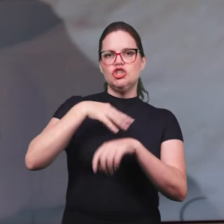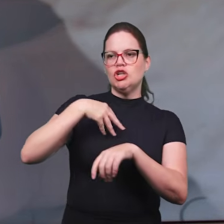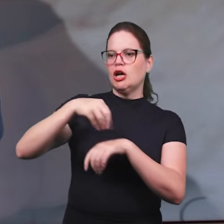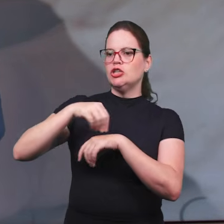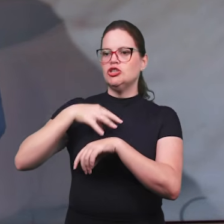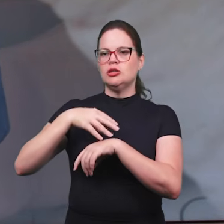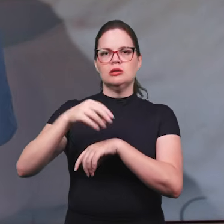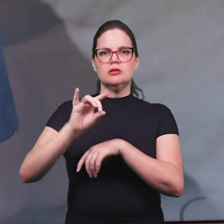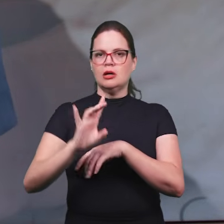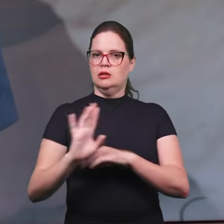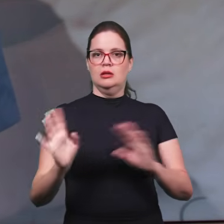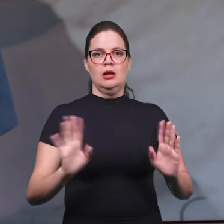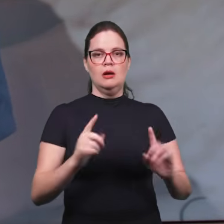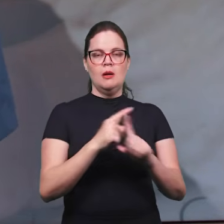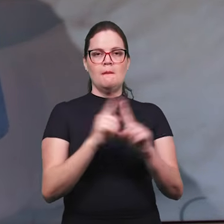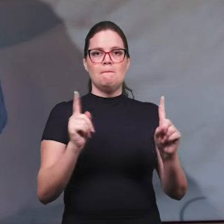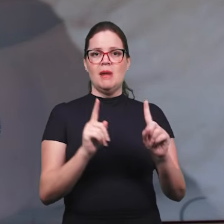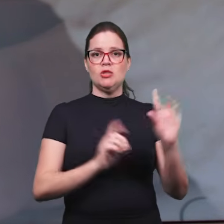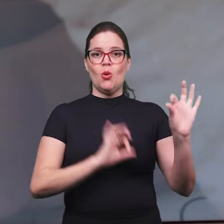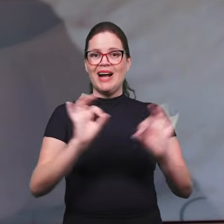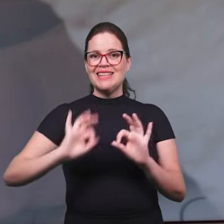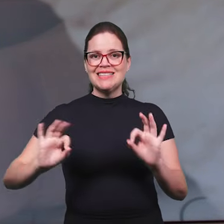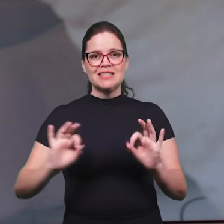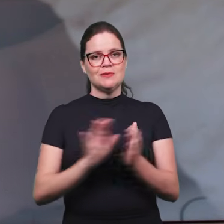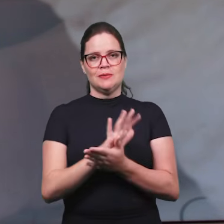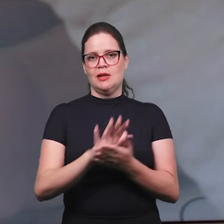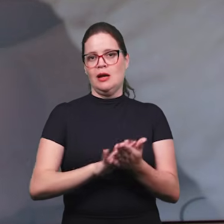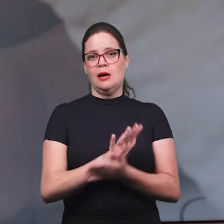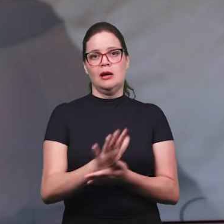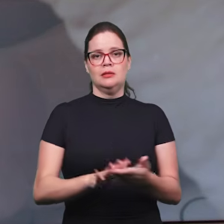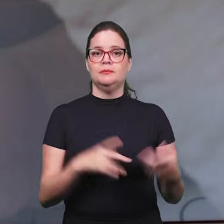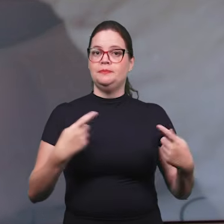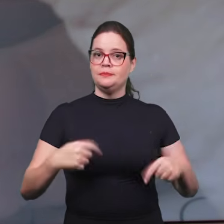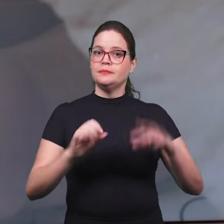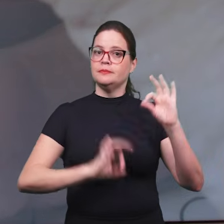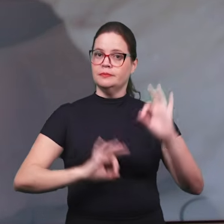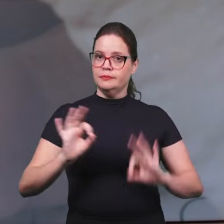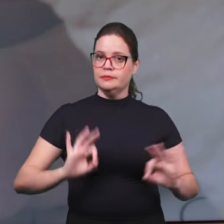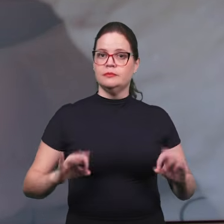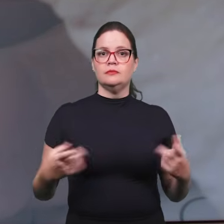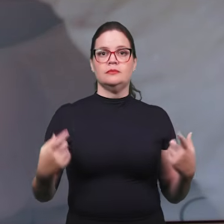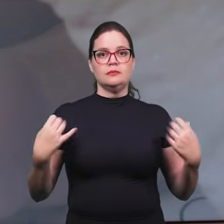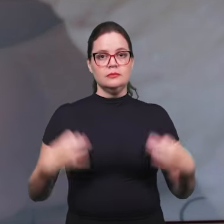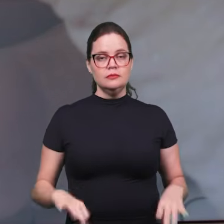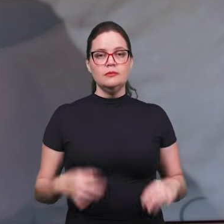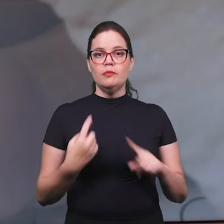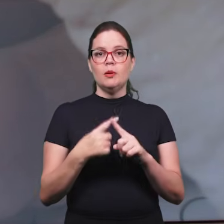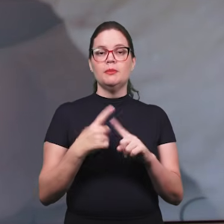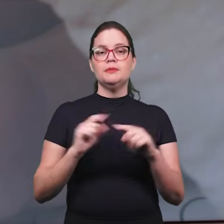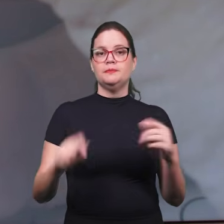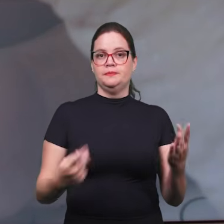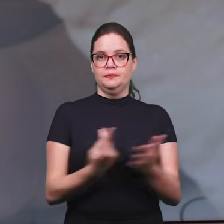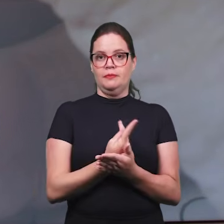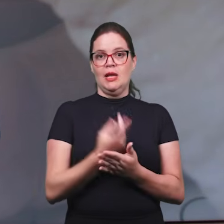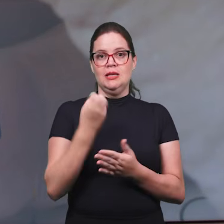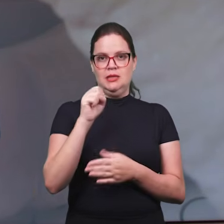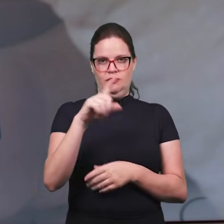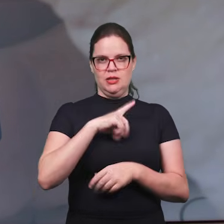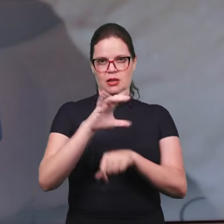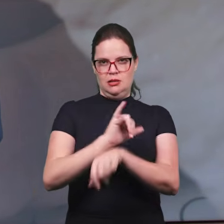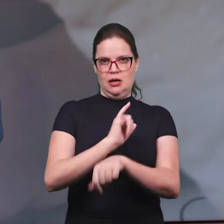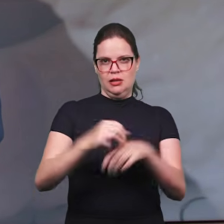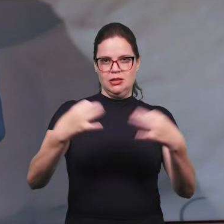outros lugares, mas está totalmente desorganizado. Então, a falta de um método de estudos é um dos